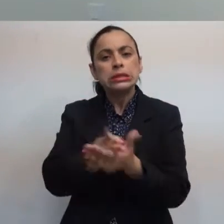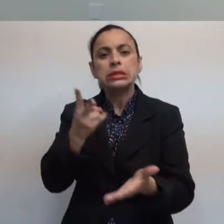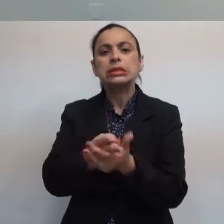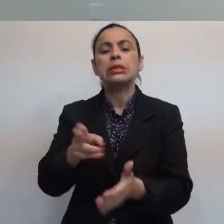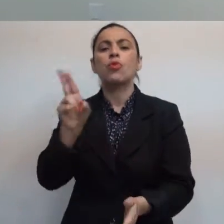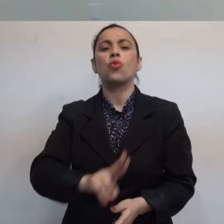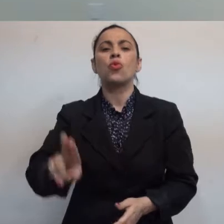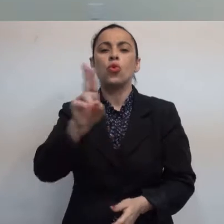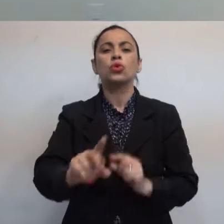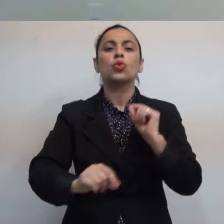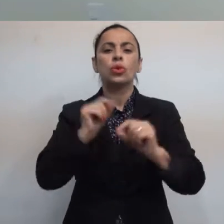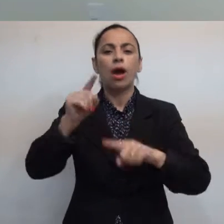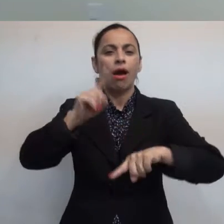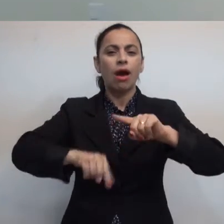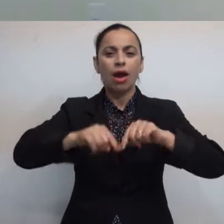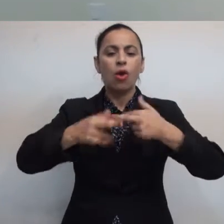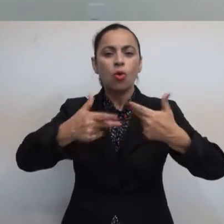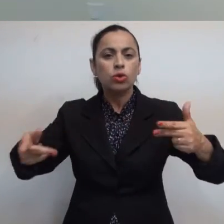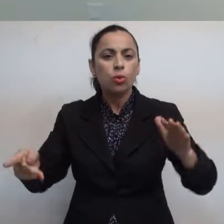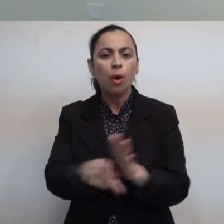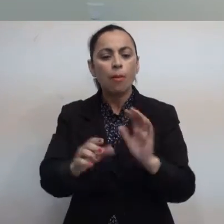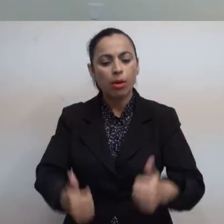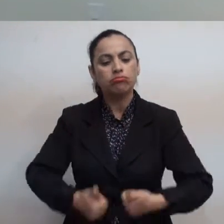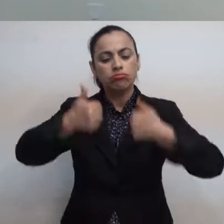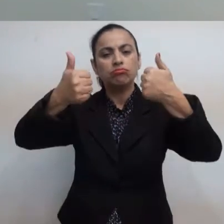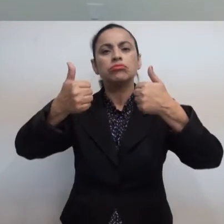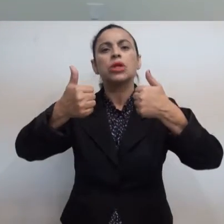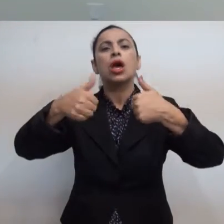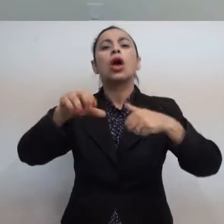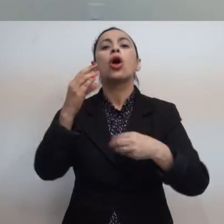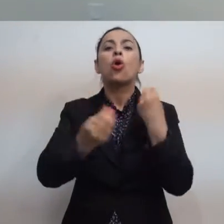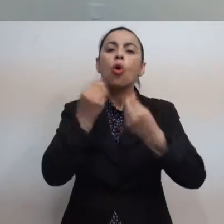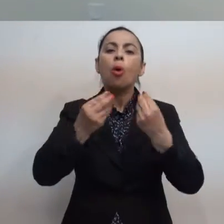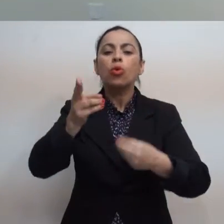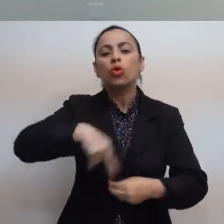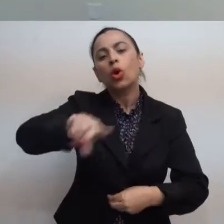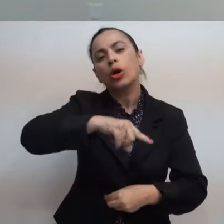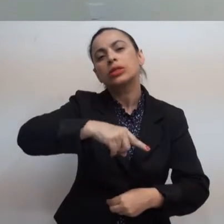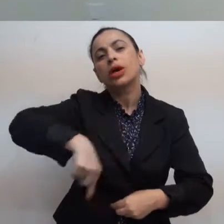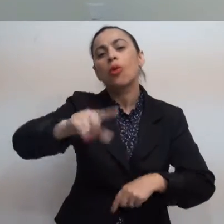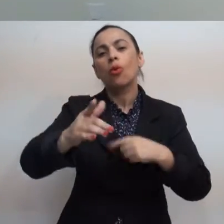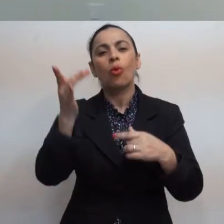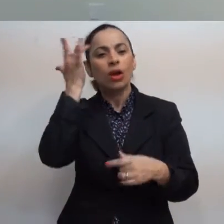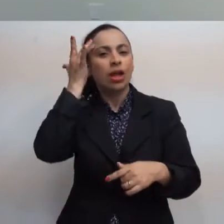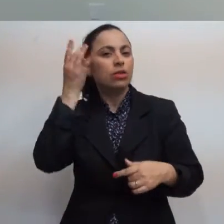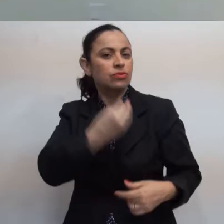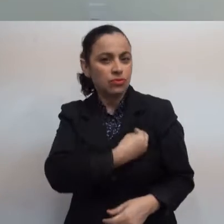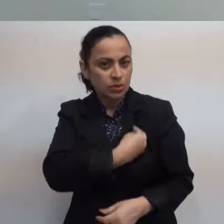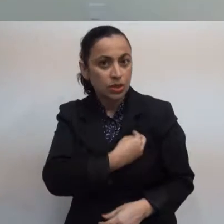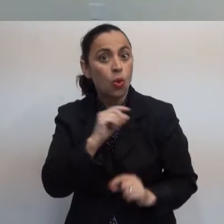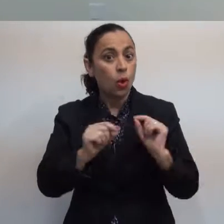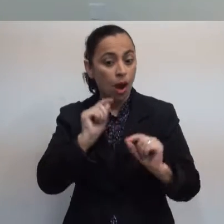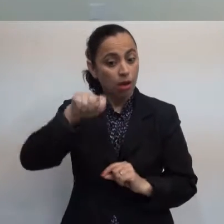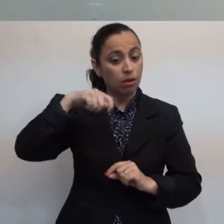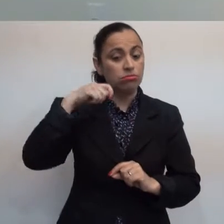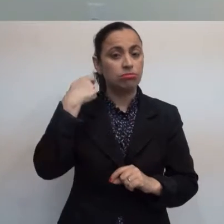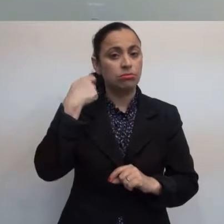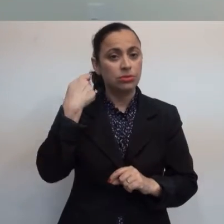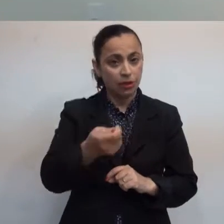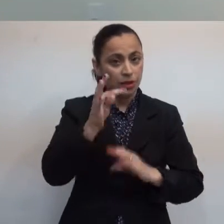nós sempre utilizamos de recursos para a otimização da nossa qualidade de vida. Ou